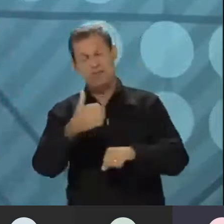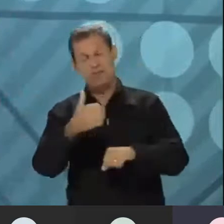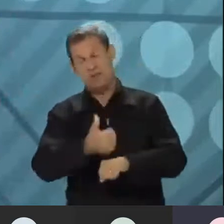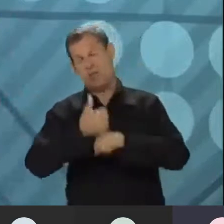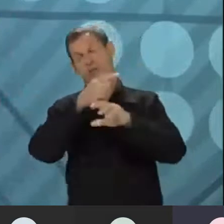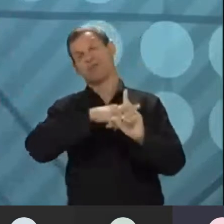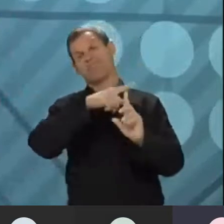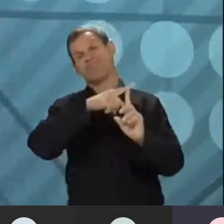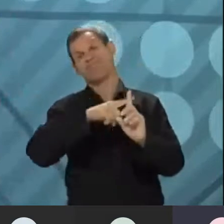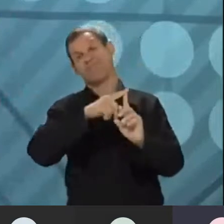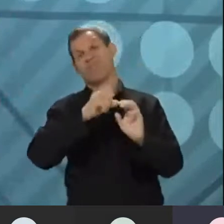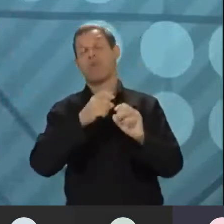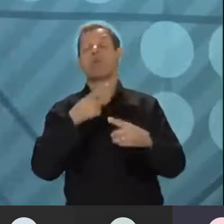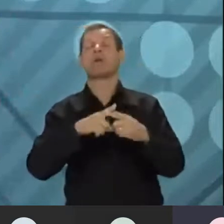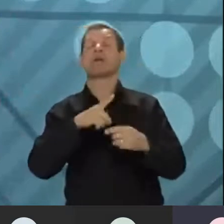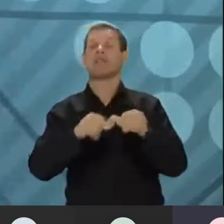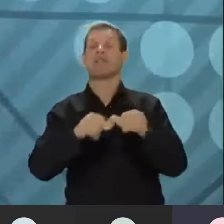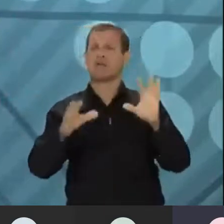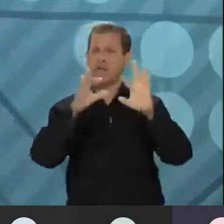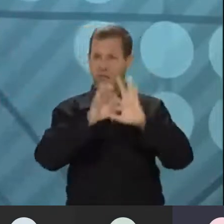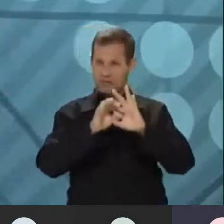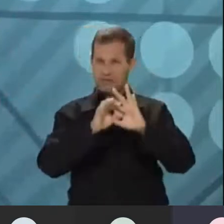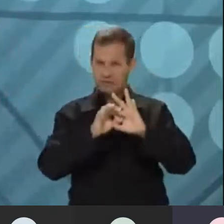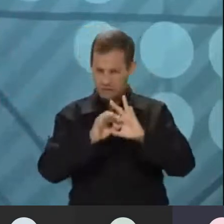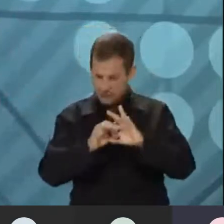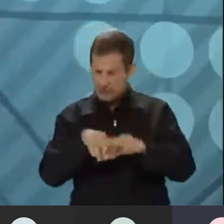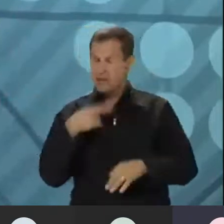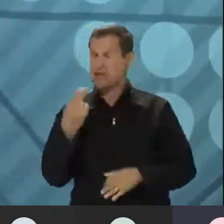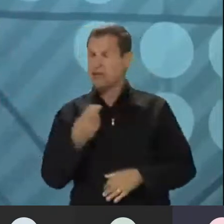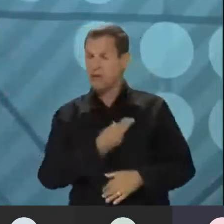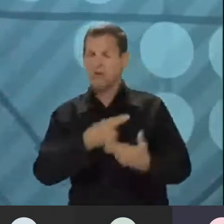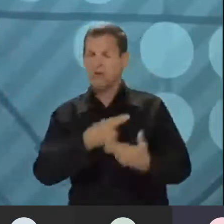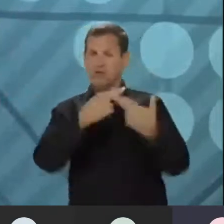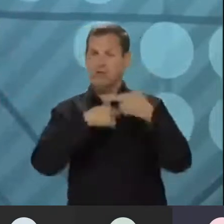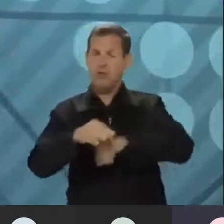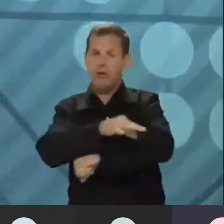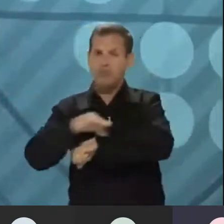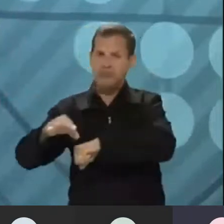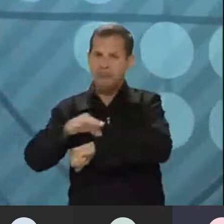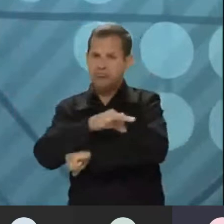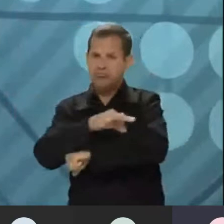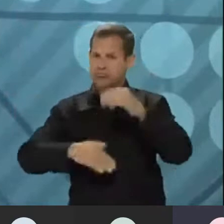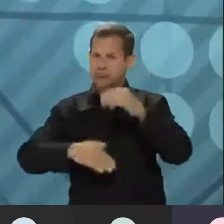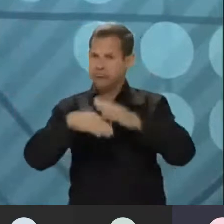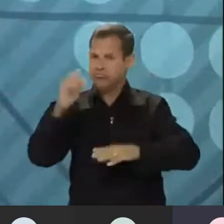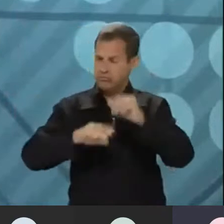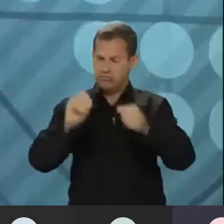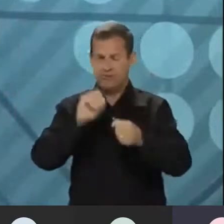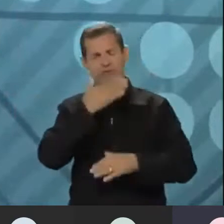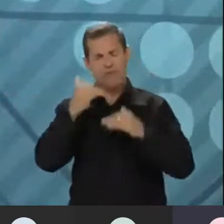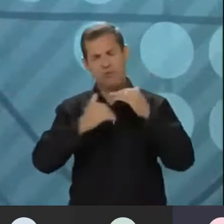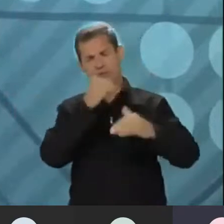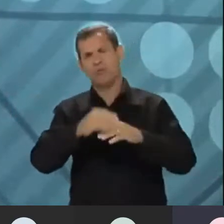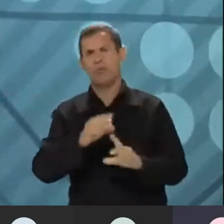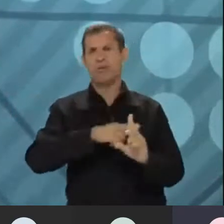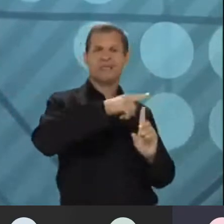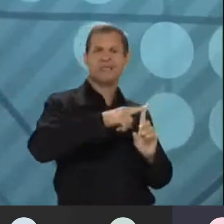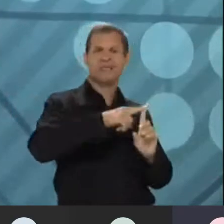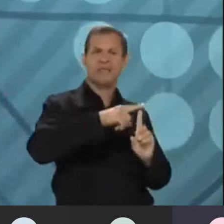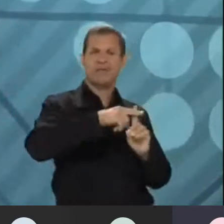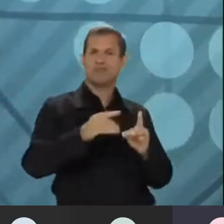não o conforto térmico, tá bom? Por isso que elas estão associadas e a nossa função como arquiteto é promover o melhor